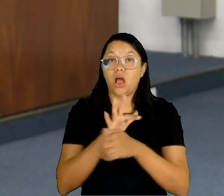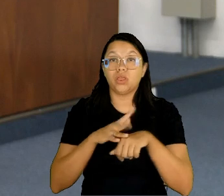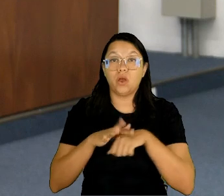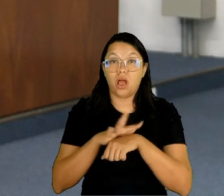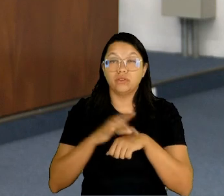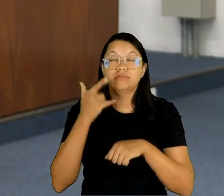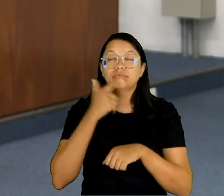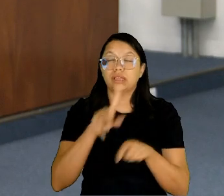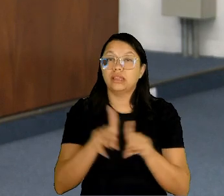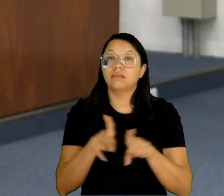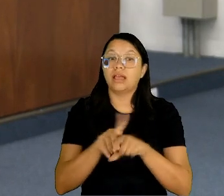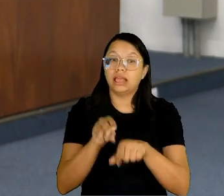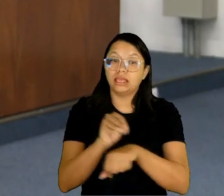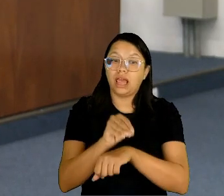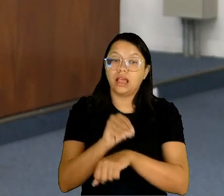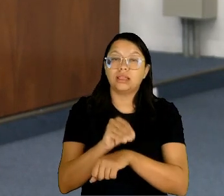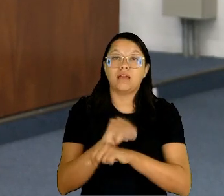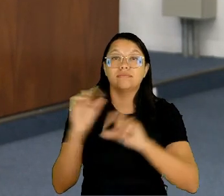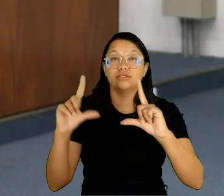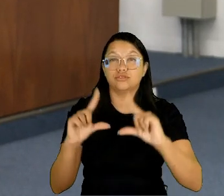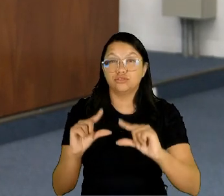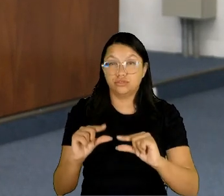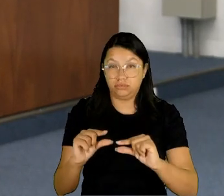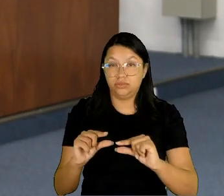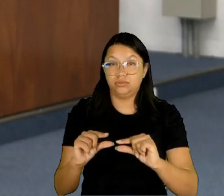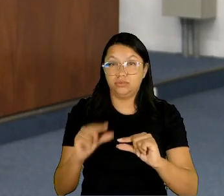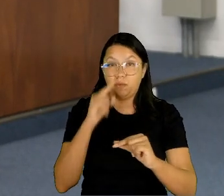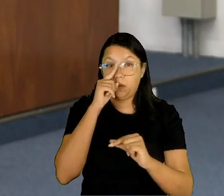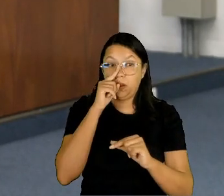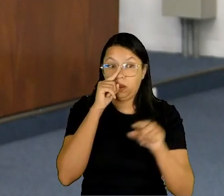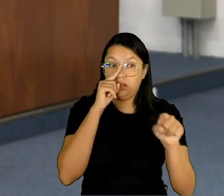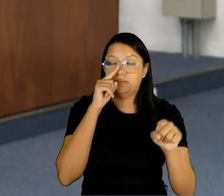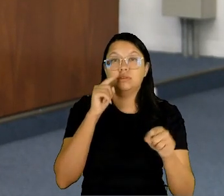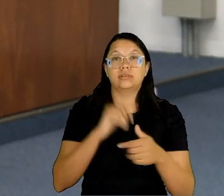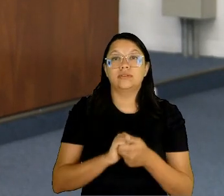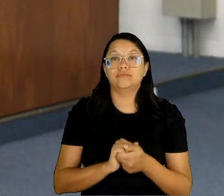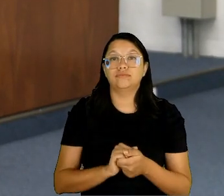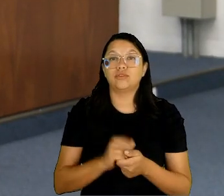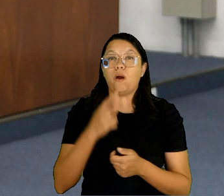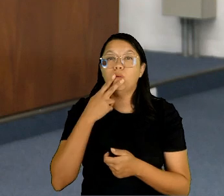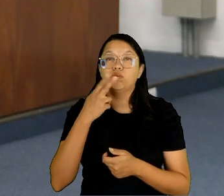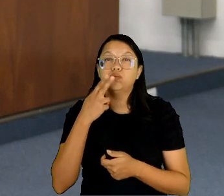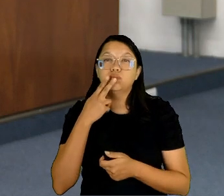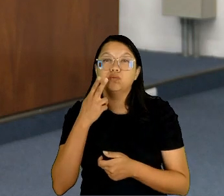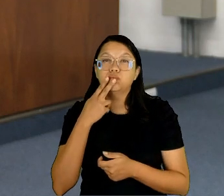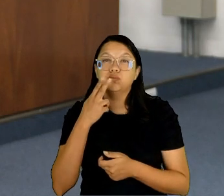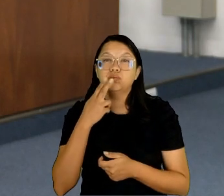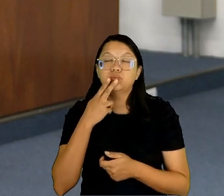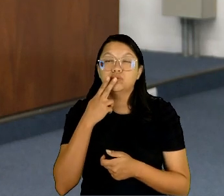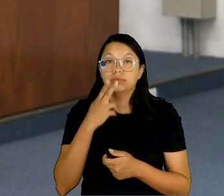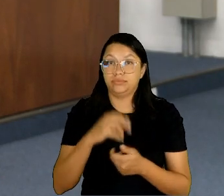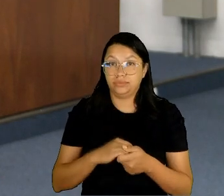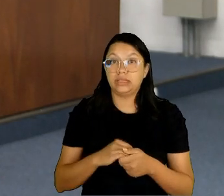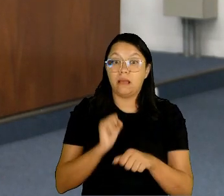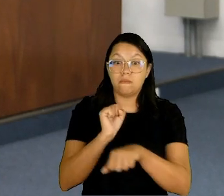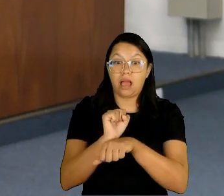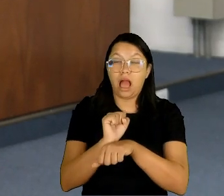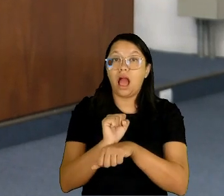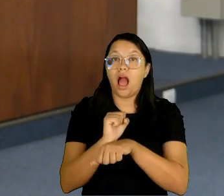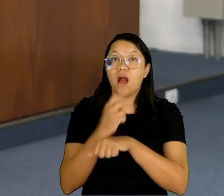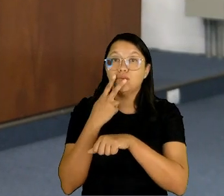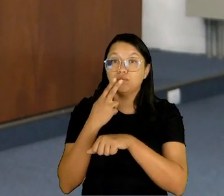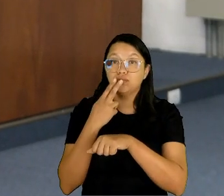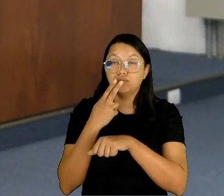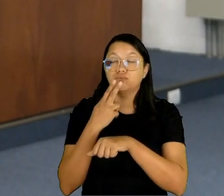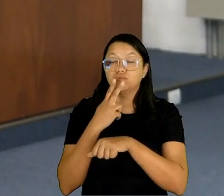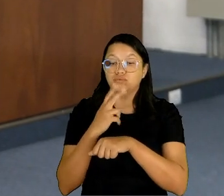dessas doenças, a gente consegue também tratar para reduzir o risco desse paciente. Tabagismo, a gente sabe que não é fácil parar de